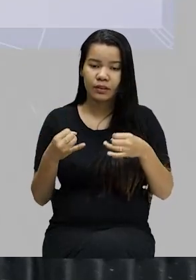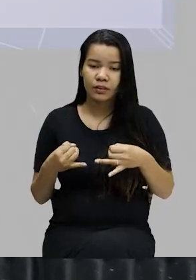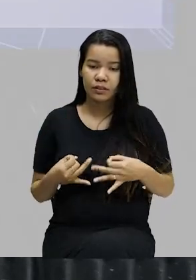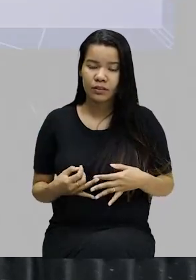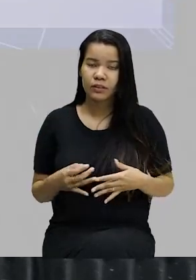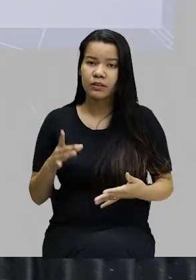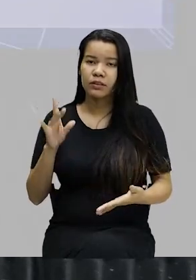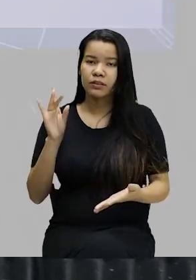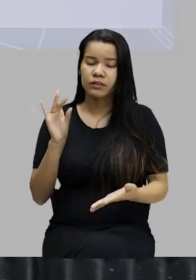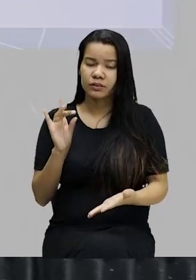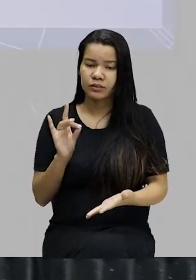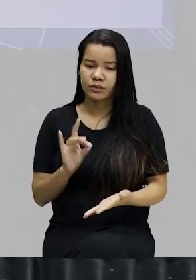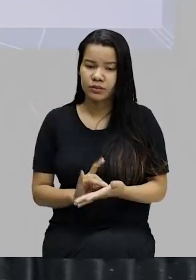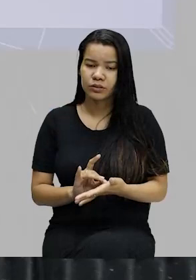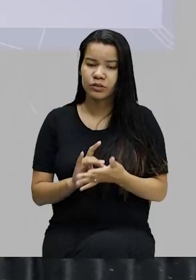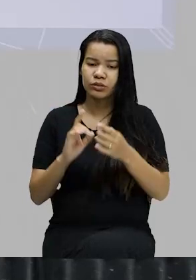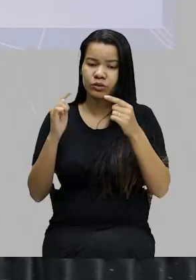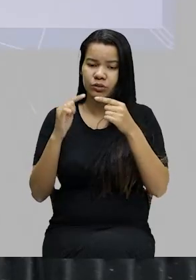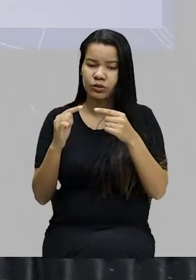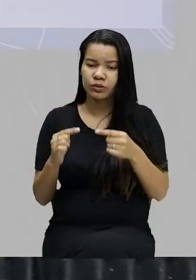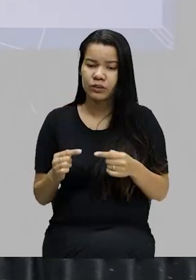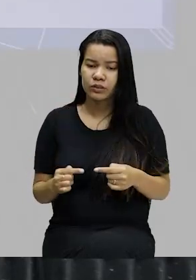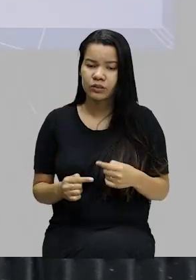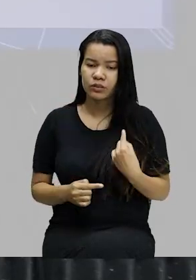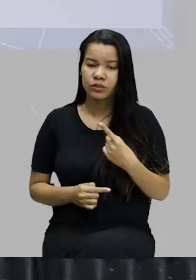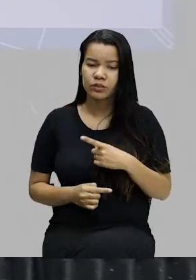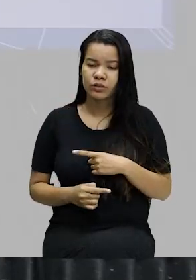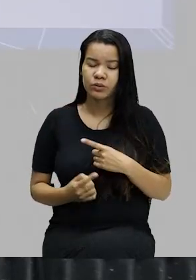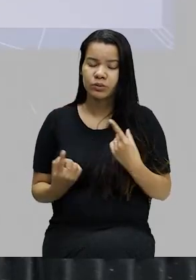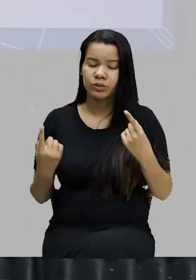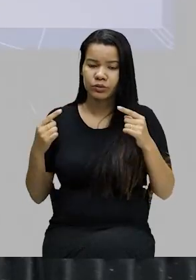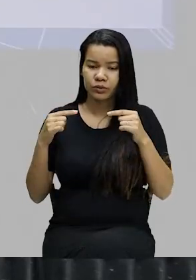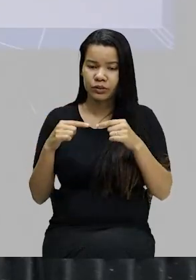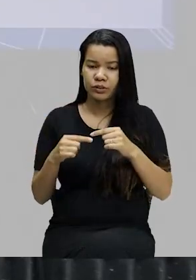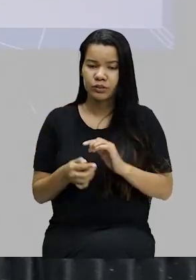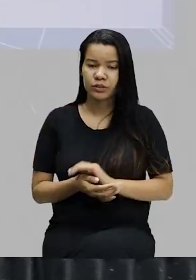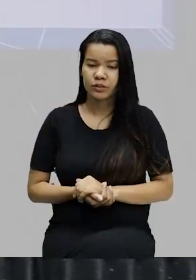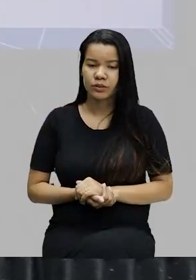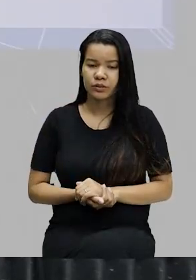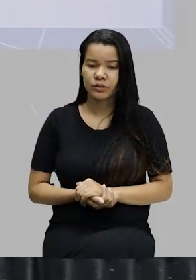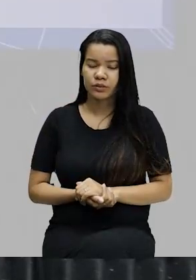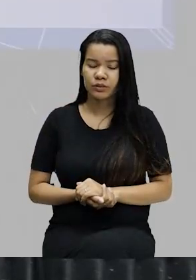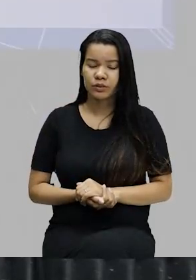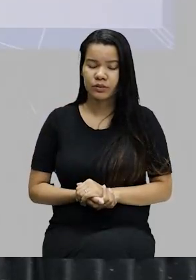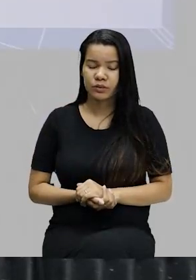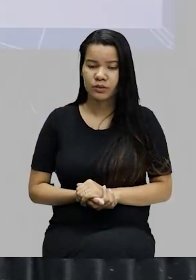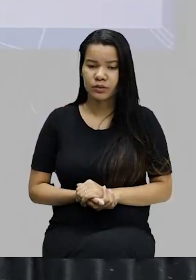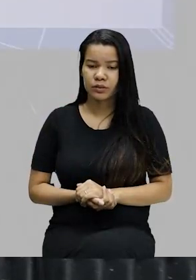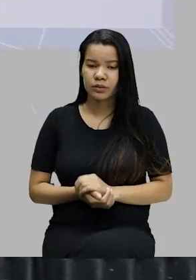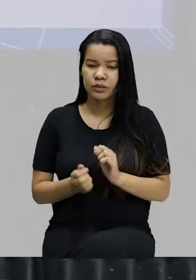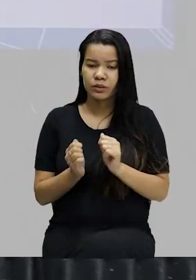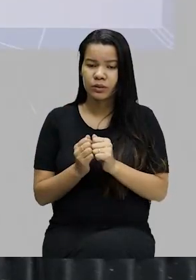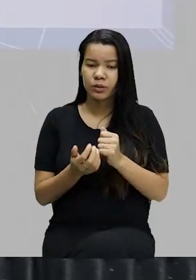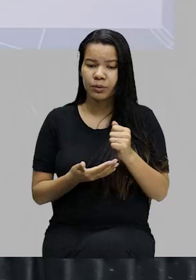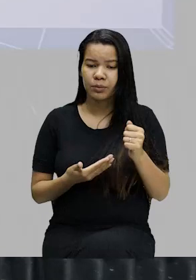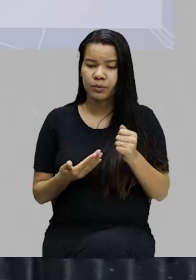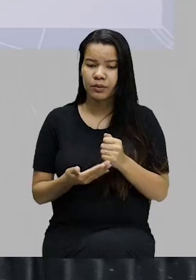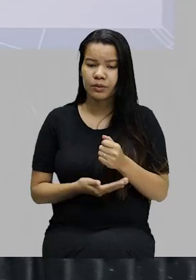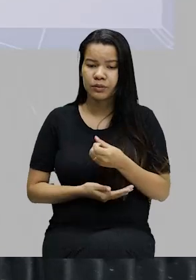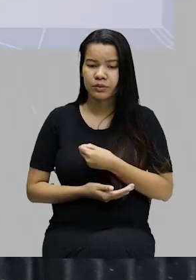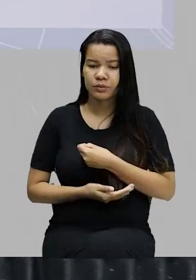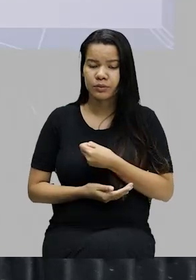de conversão. Nós vamos convergir, certo? Aí, olha só, com base no